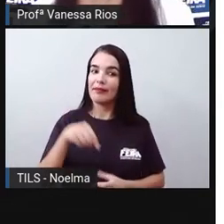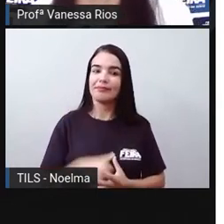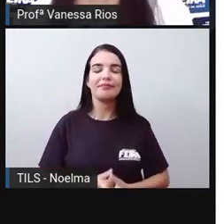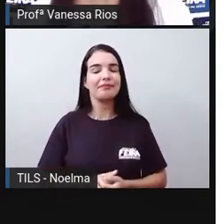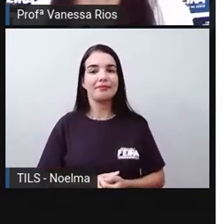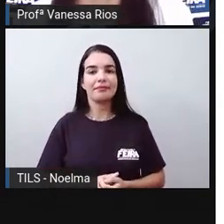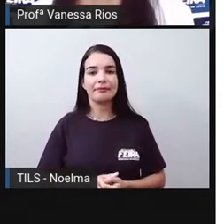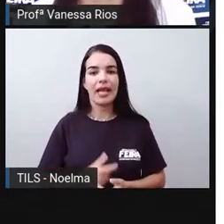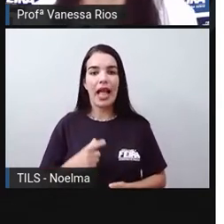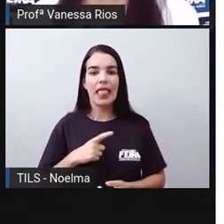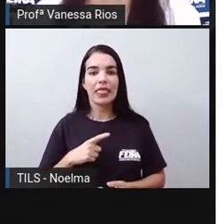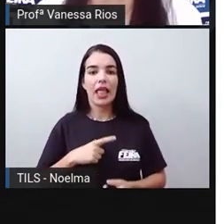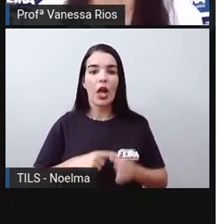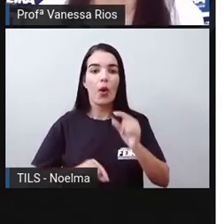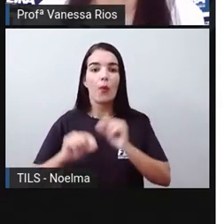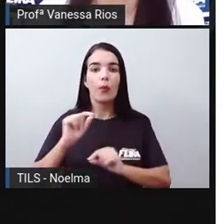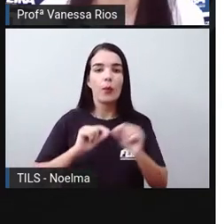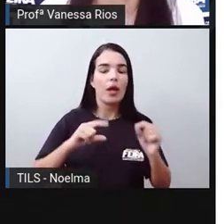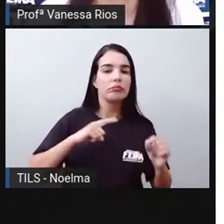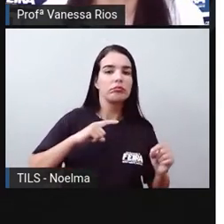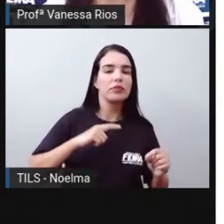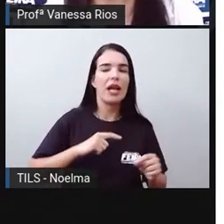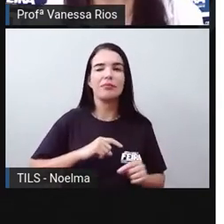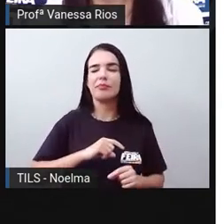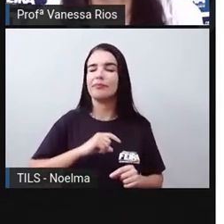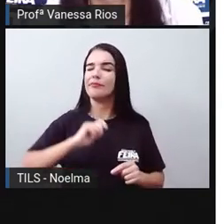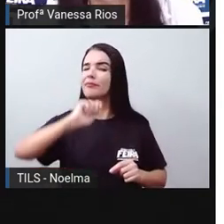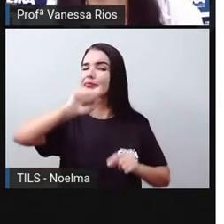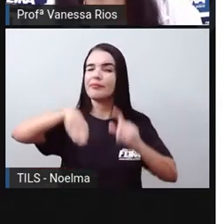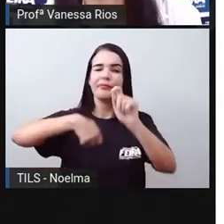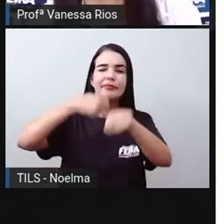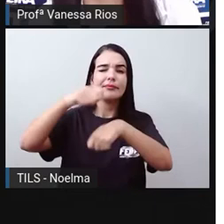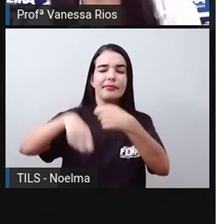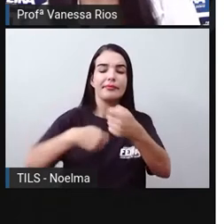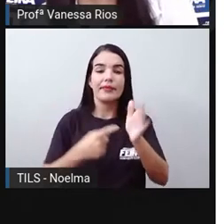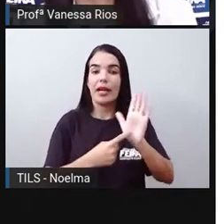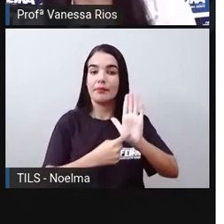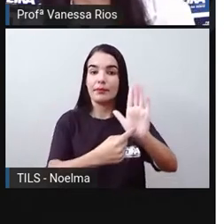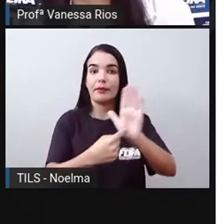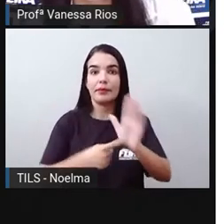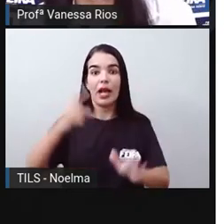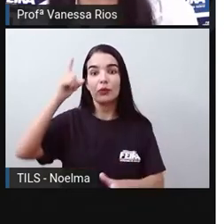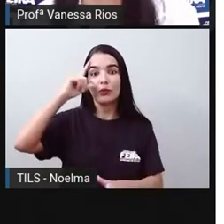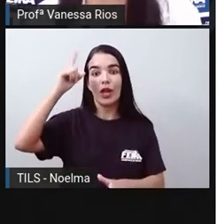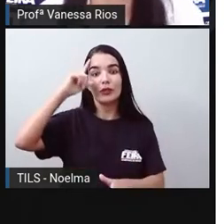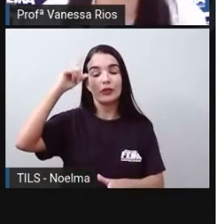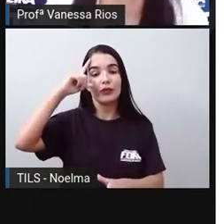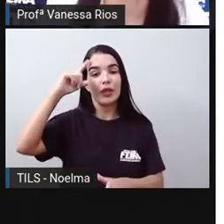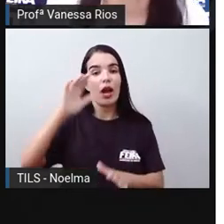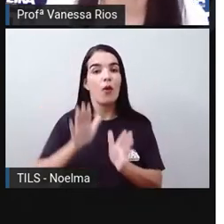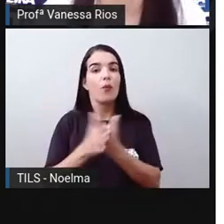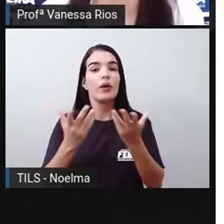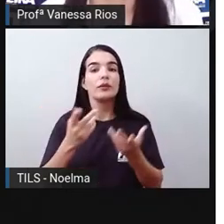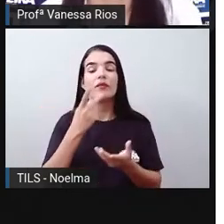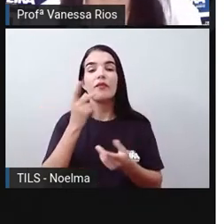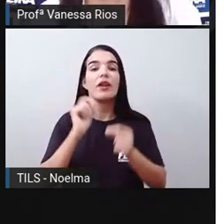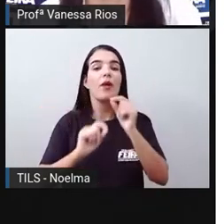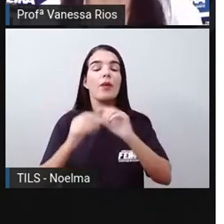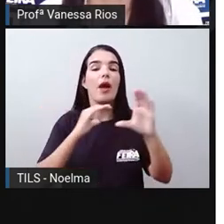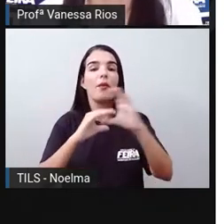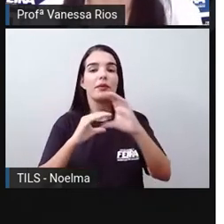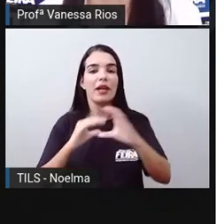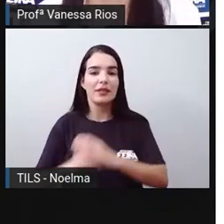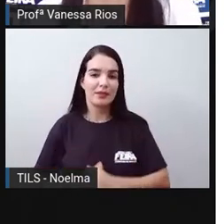E aí a gente observa isso em várias representações do nosso dia a dia, quando a gente vai se